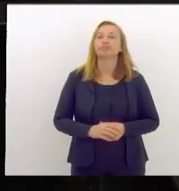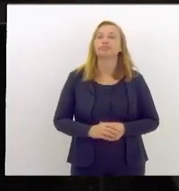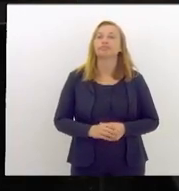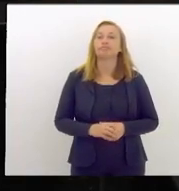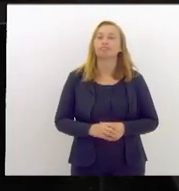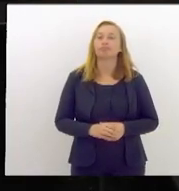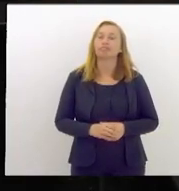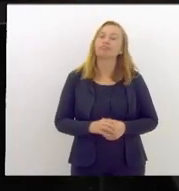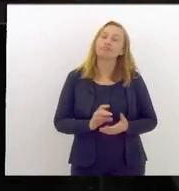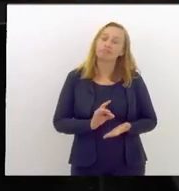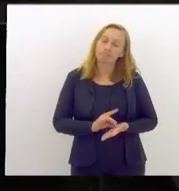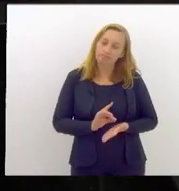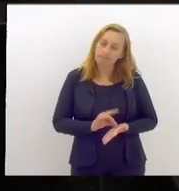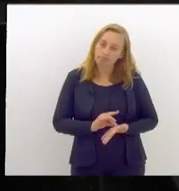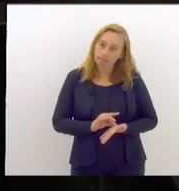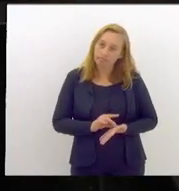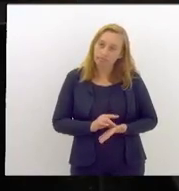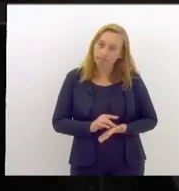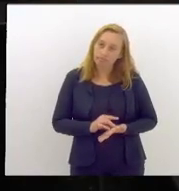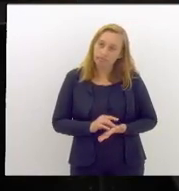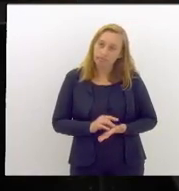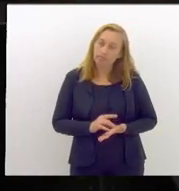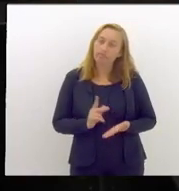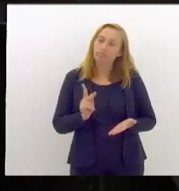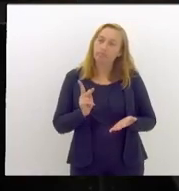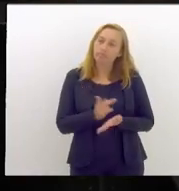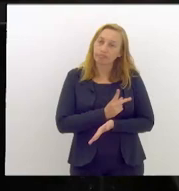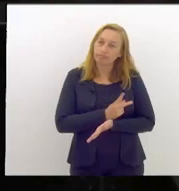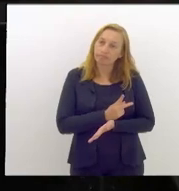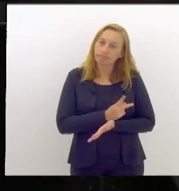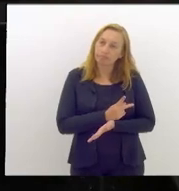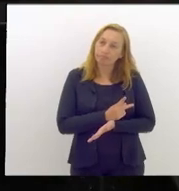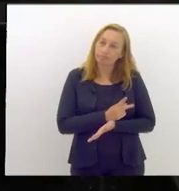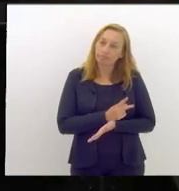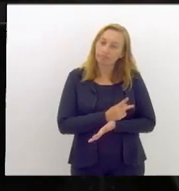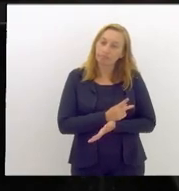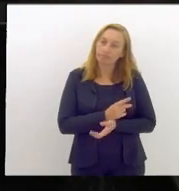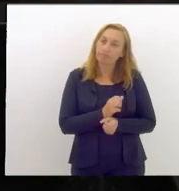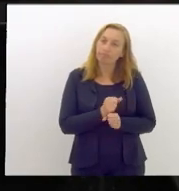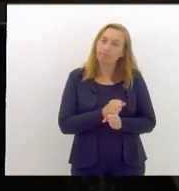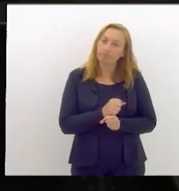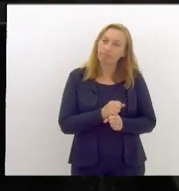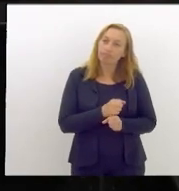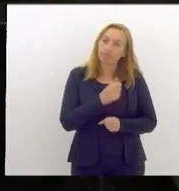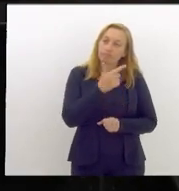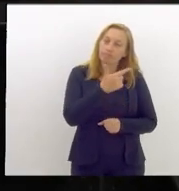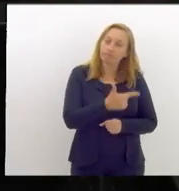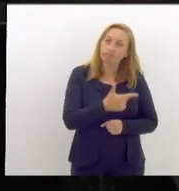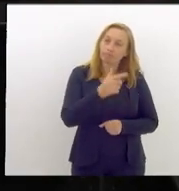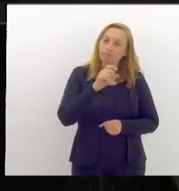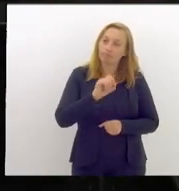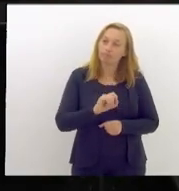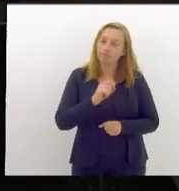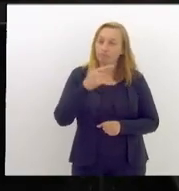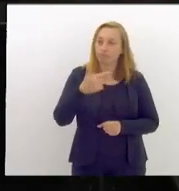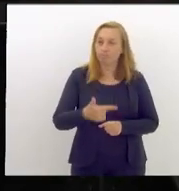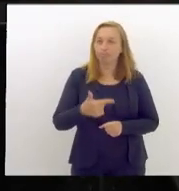na verdade ocorreu a partir de 2021